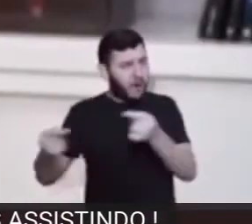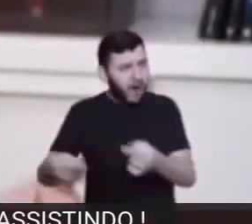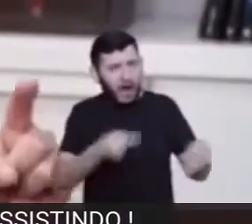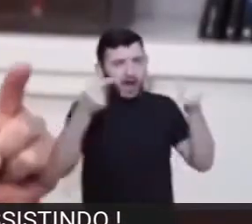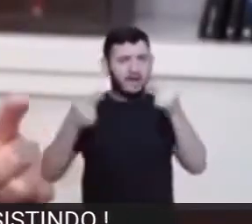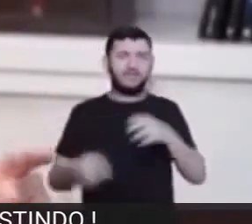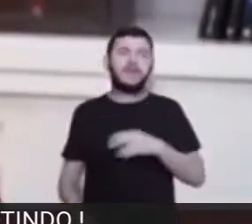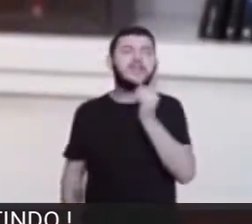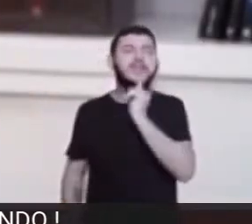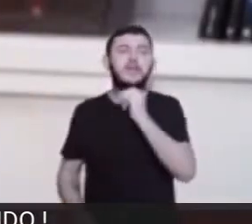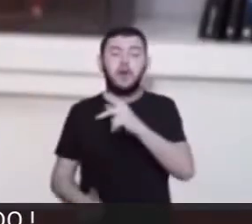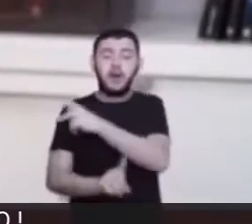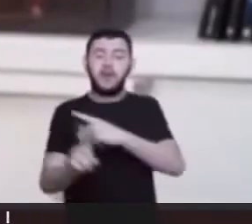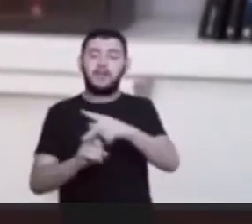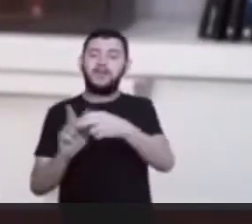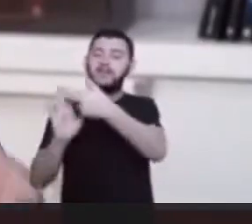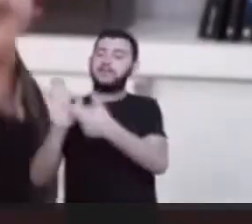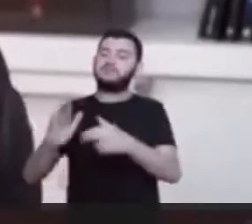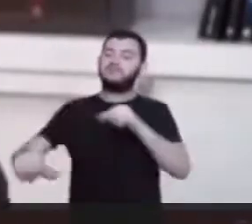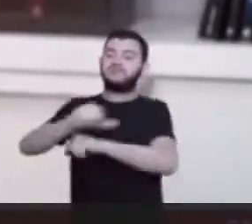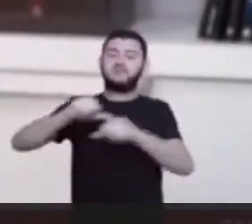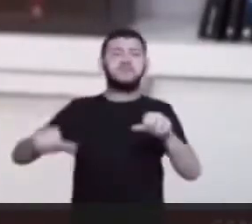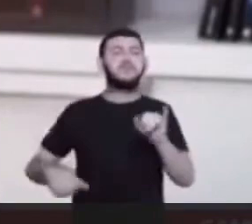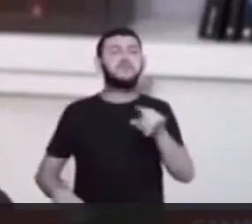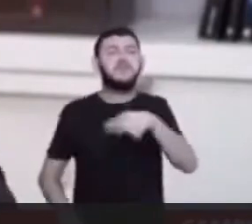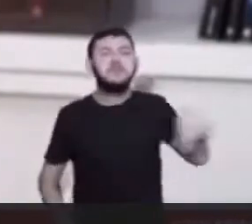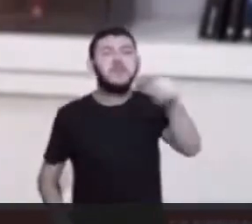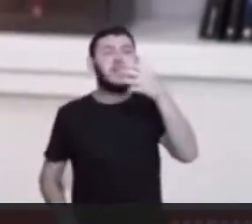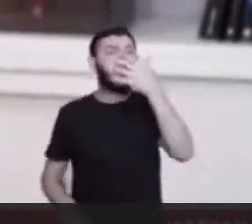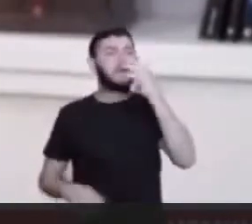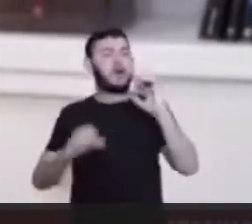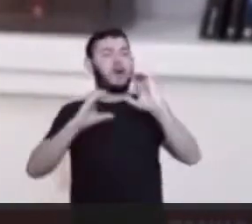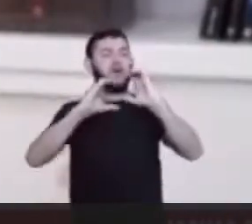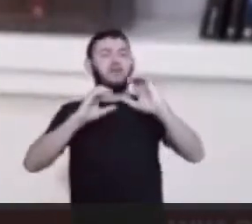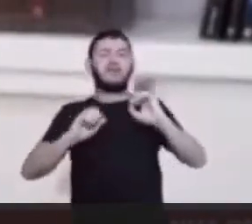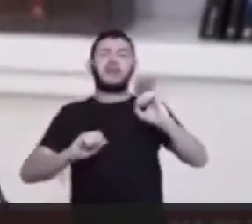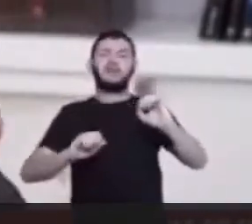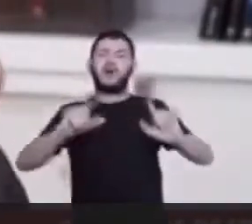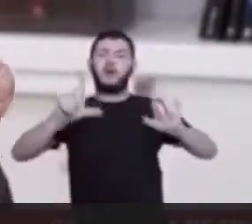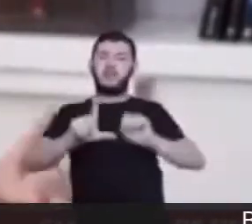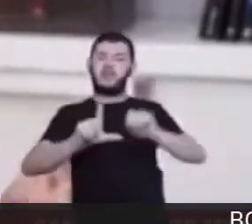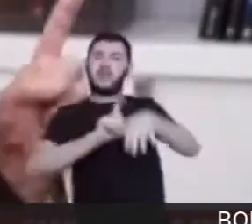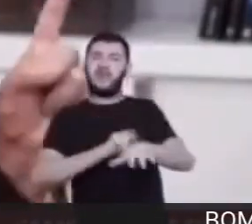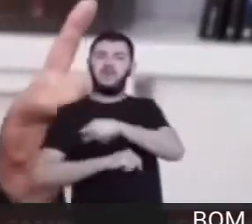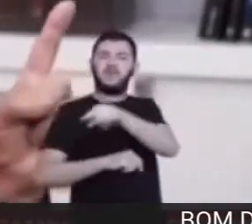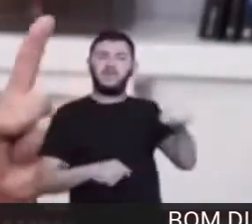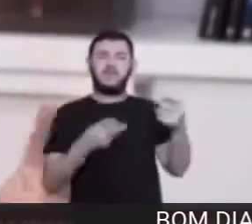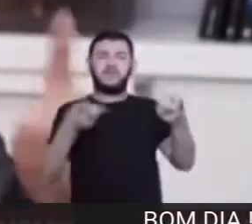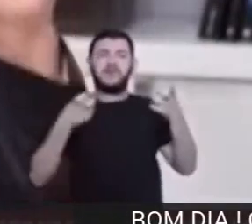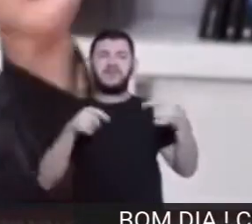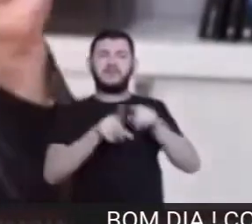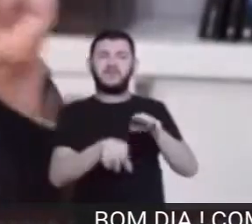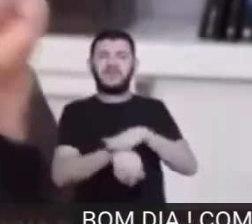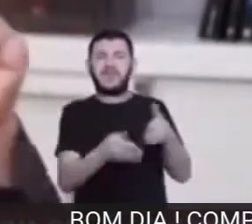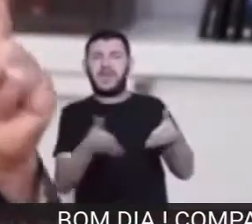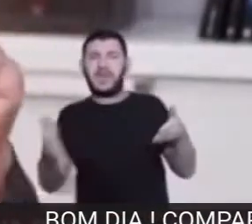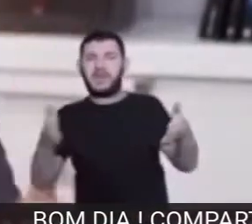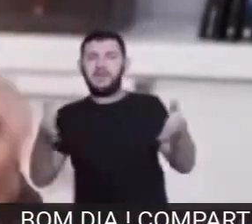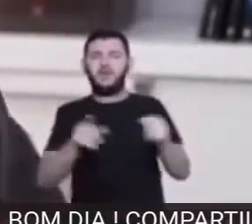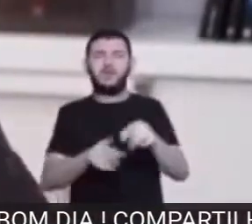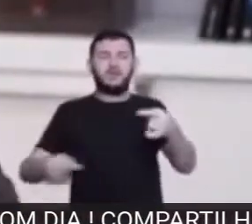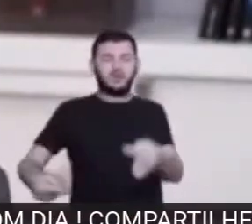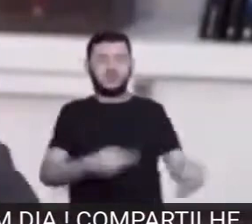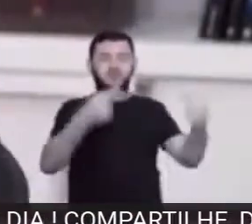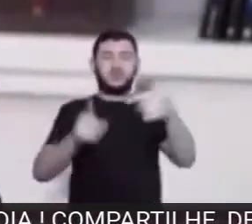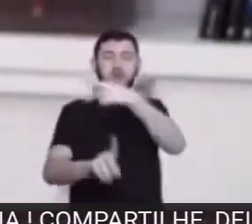Previdência. Se você pegar os meios de comunicação, você vai perceber que durante todo o tempo que se discutiu a reforma da Previdência, não